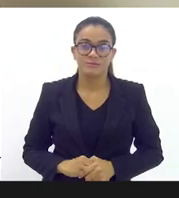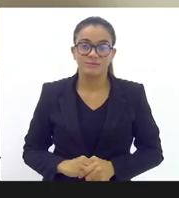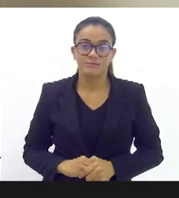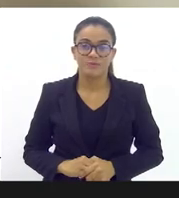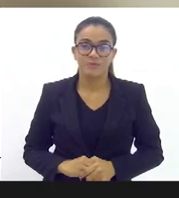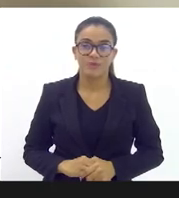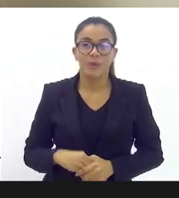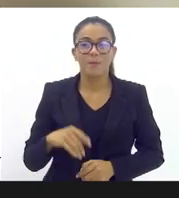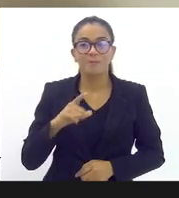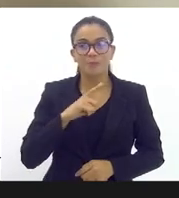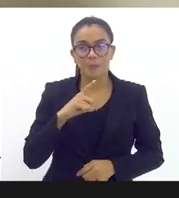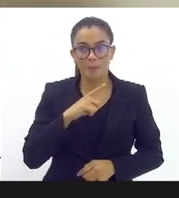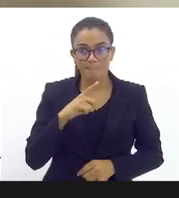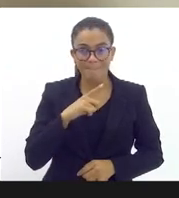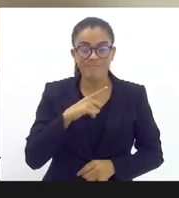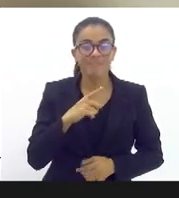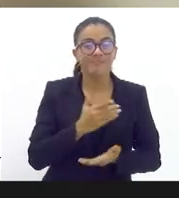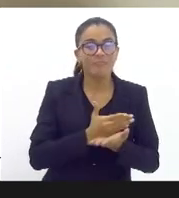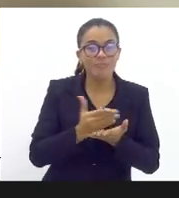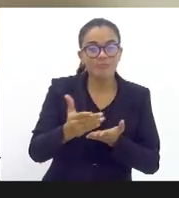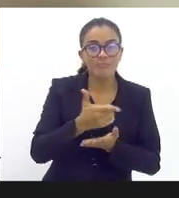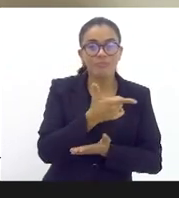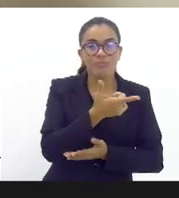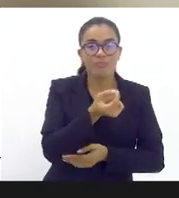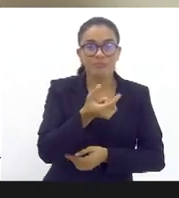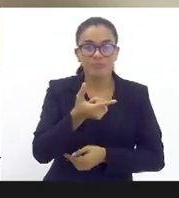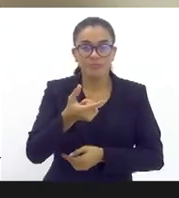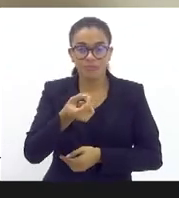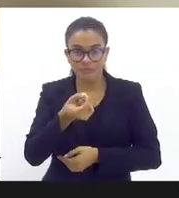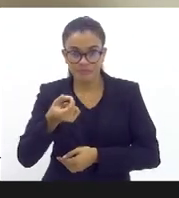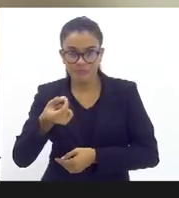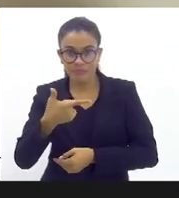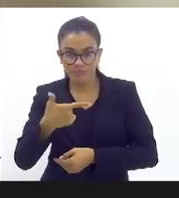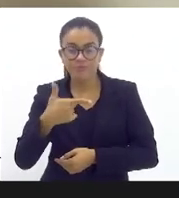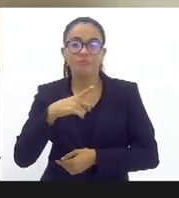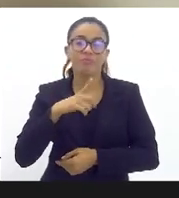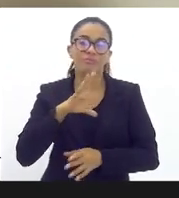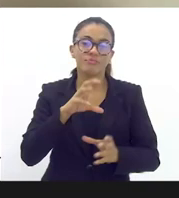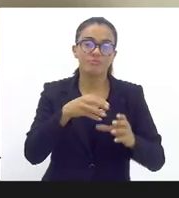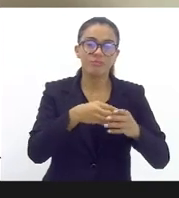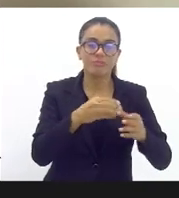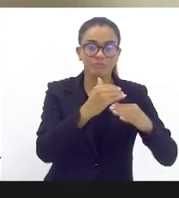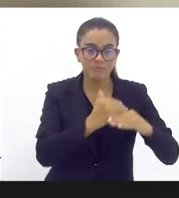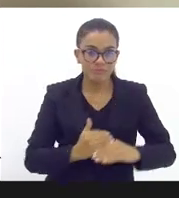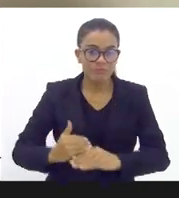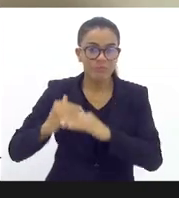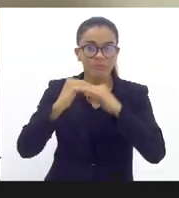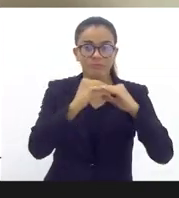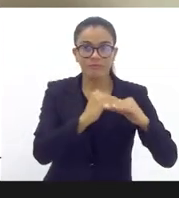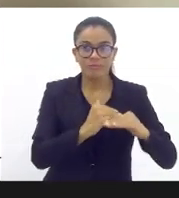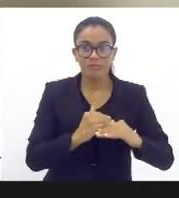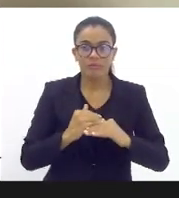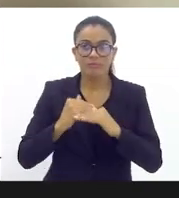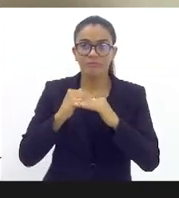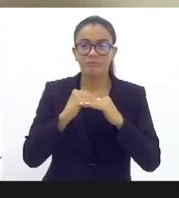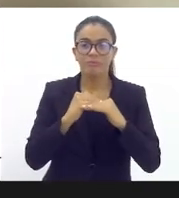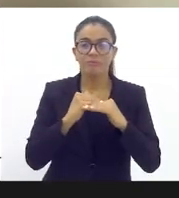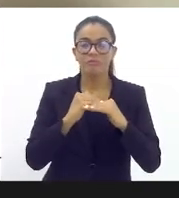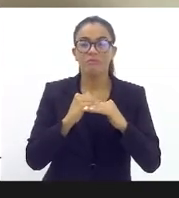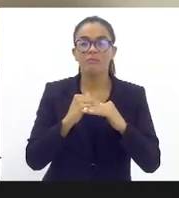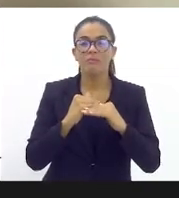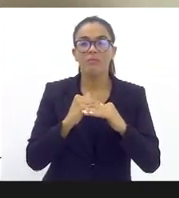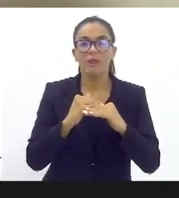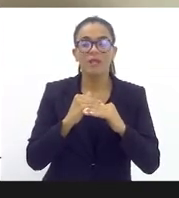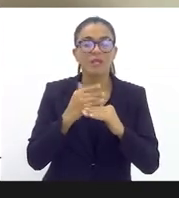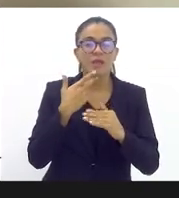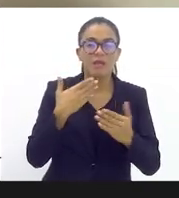nós temos, desde 2002, uma coordenadoria dedicada à igualdade, a Código de Igualdade, que